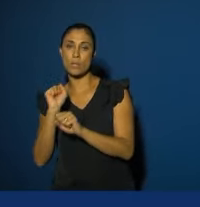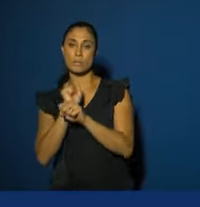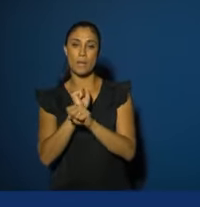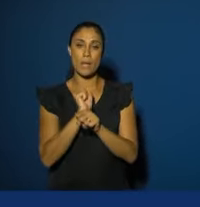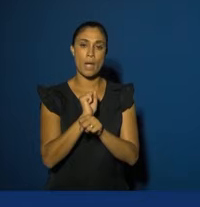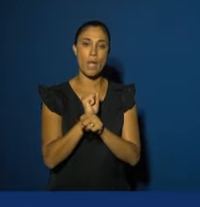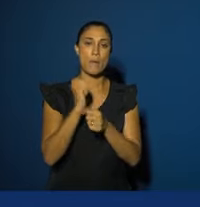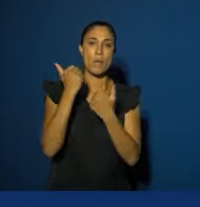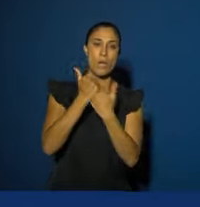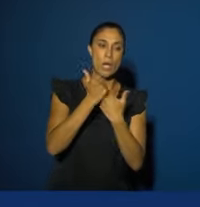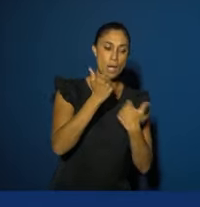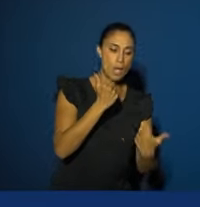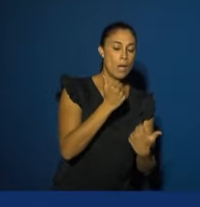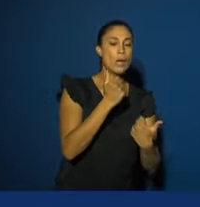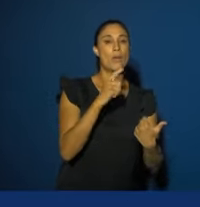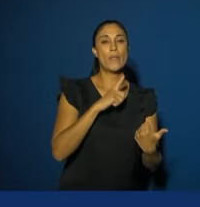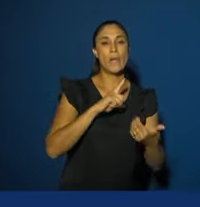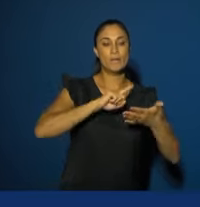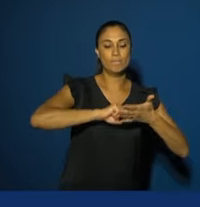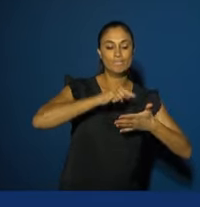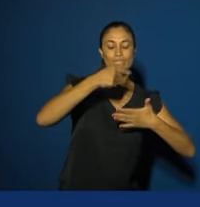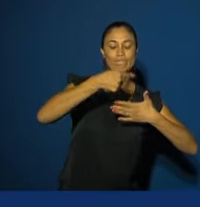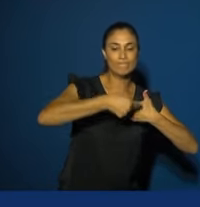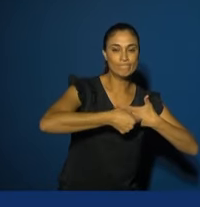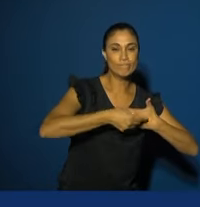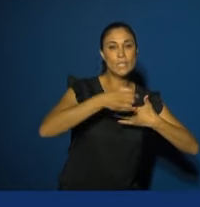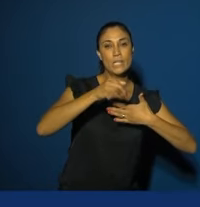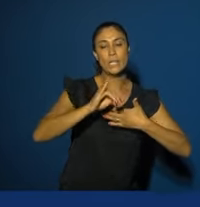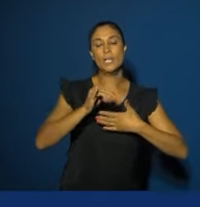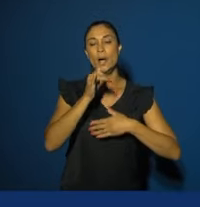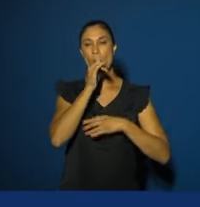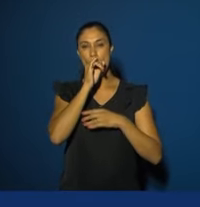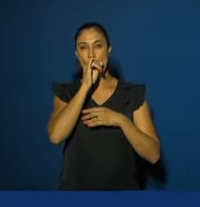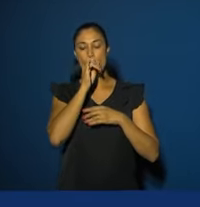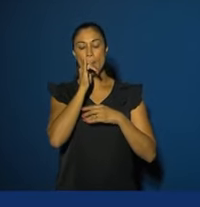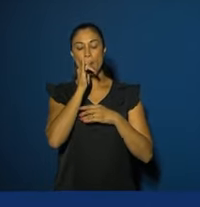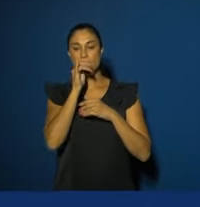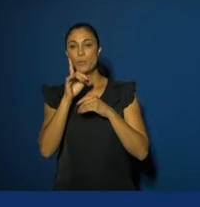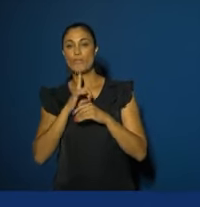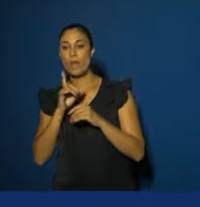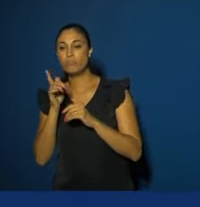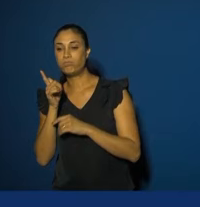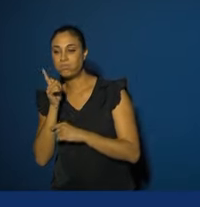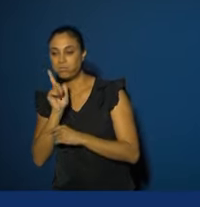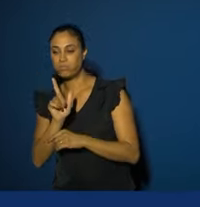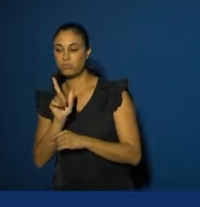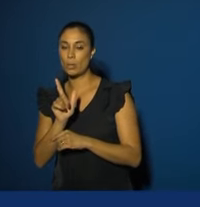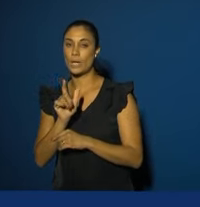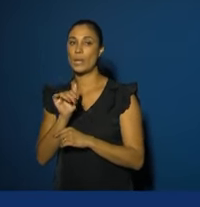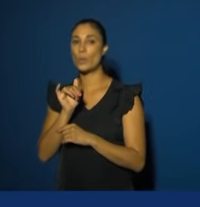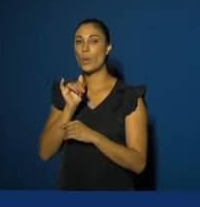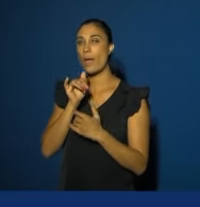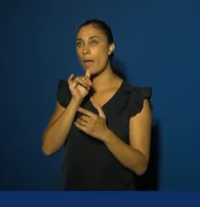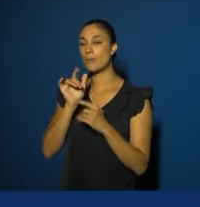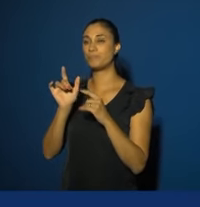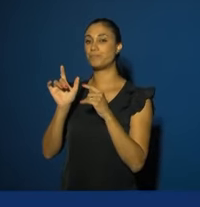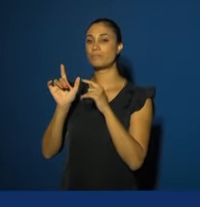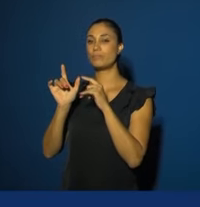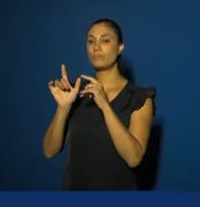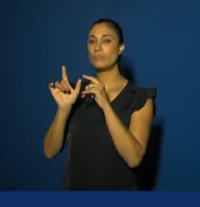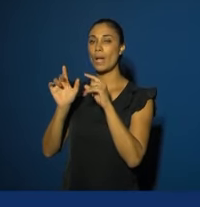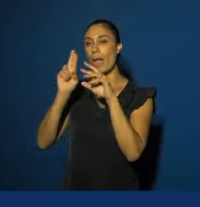pelo meu assessor que eu vou ter essa e aquela consequência poxa se eu tiver um um ganho de performance o quadro de